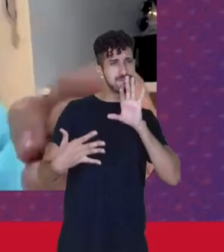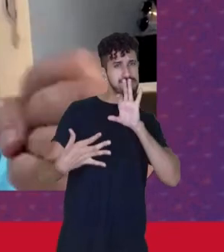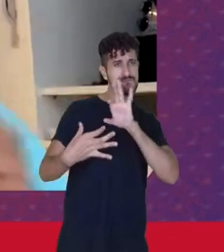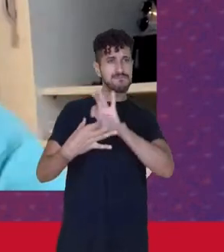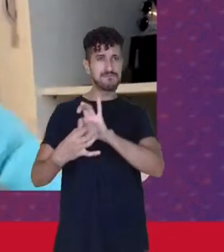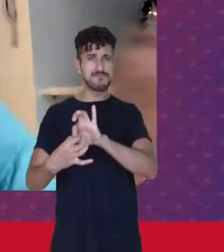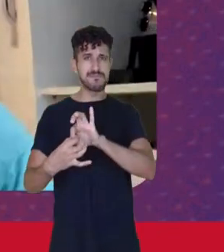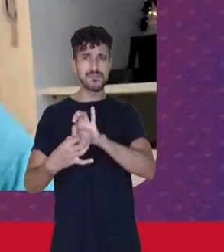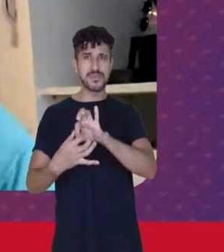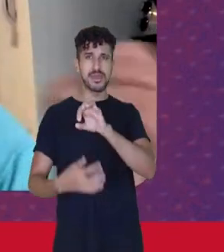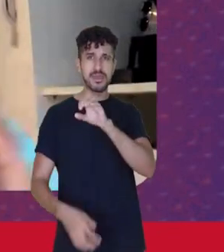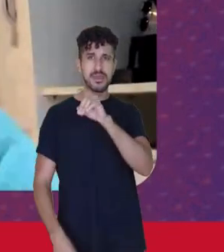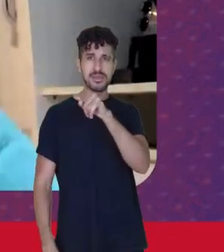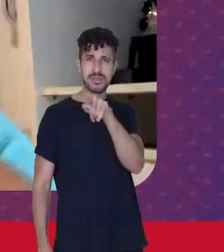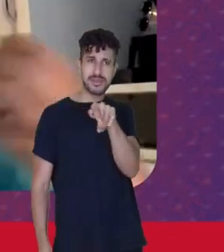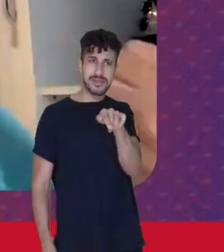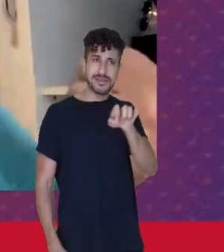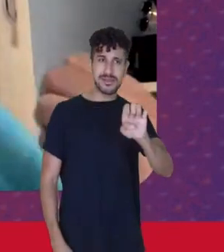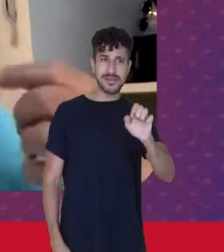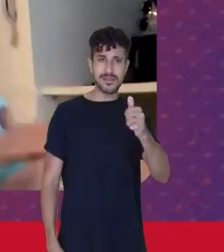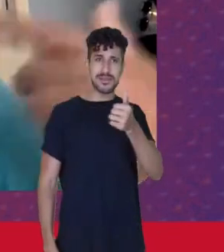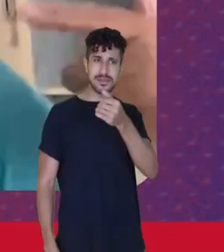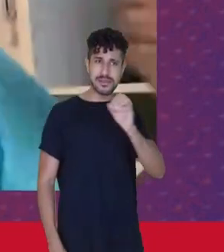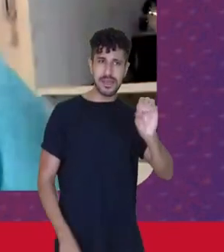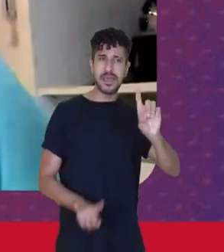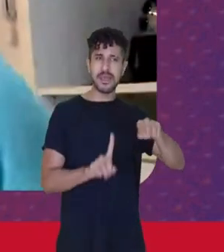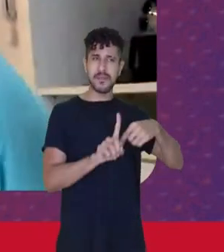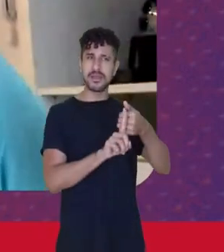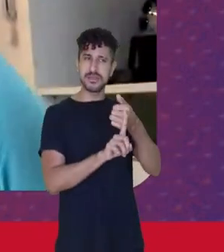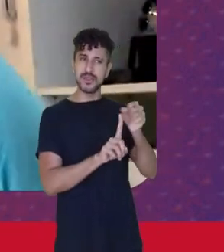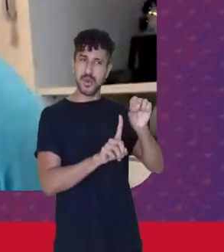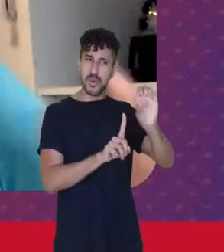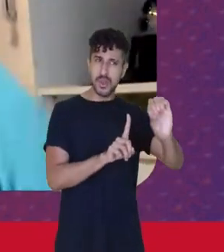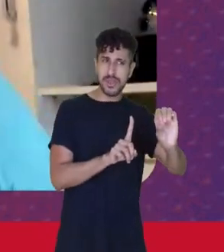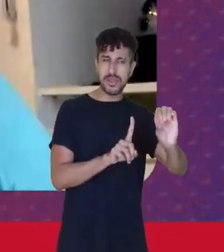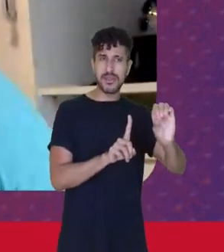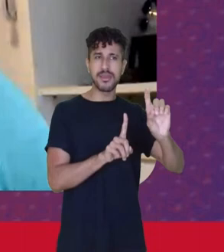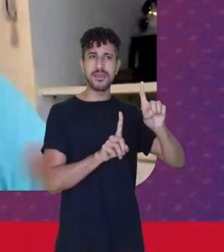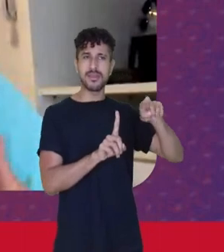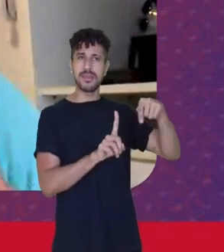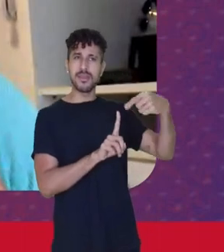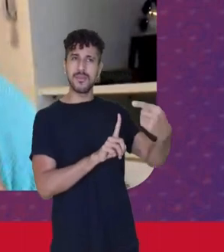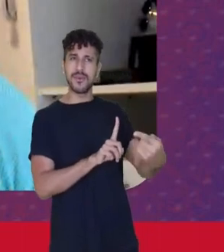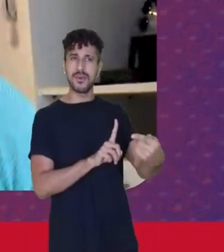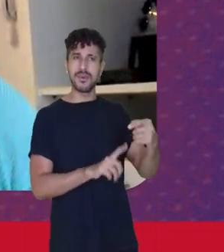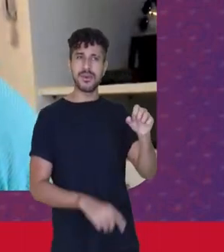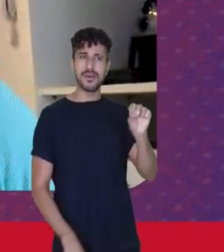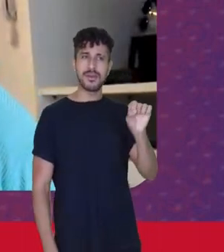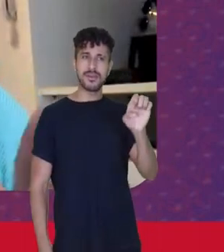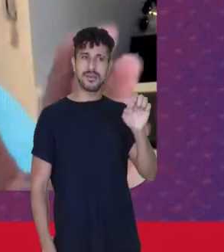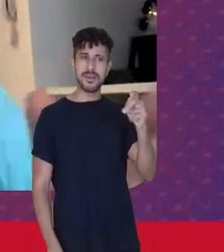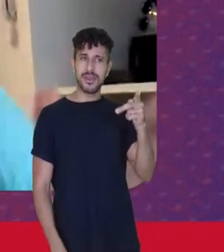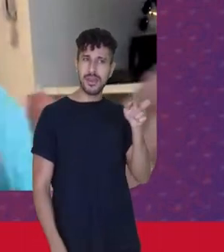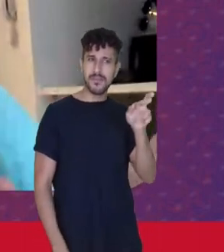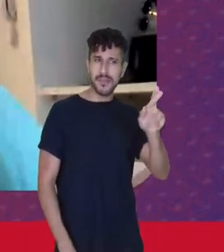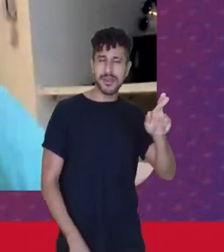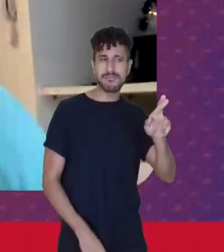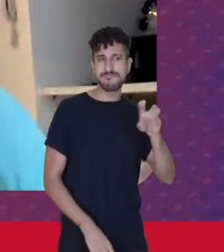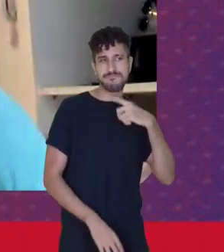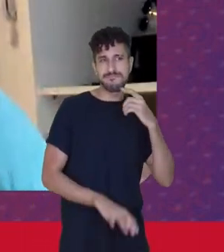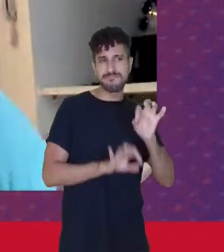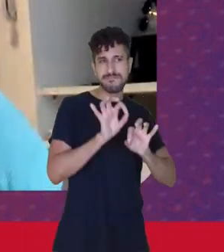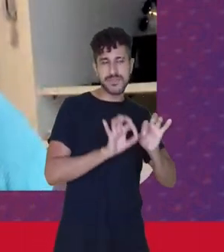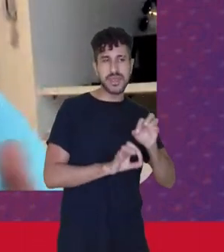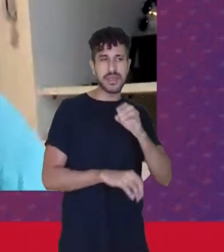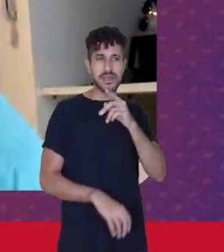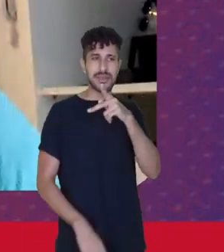conectado com o Disque 100, com o Disque 180, e assim que a CEPIR, né, infelizmente não foi possível a CEPIR organizar, né, o Disque